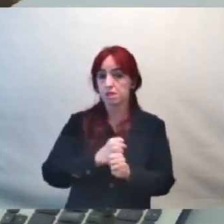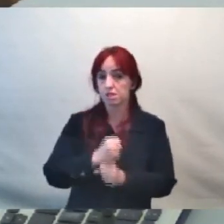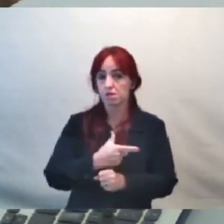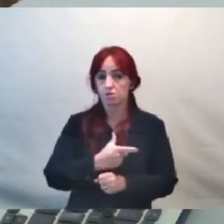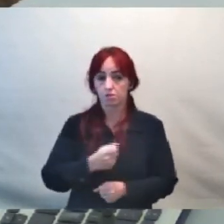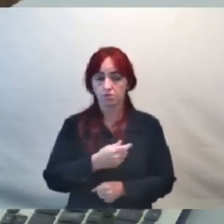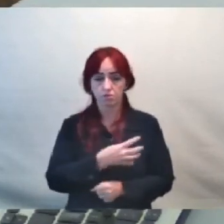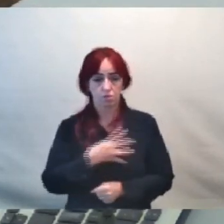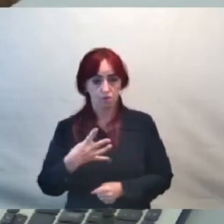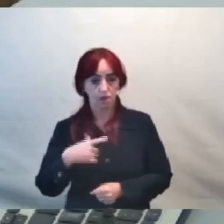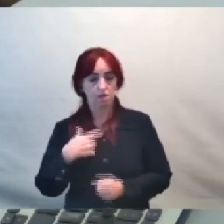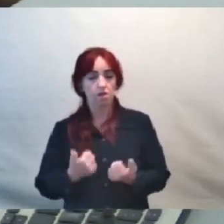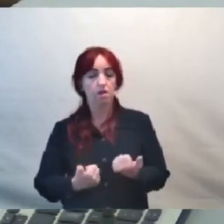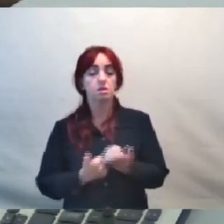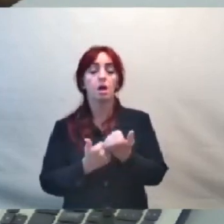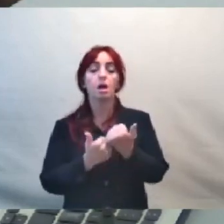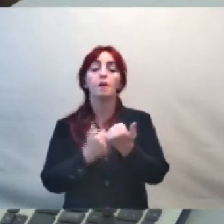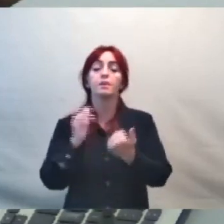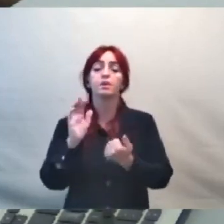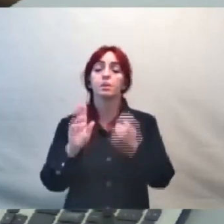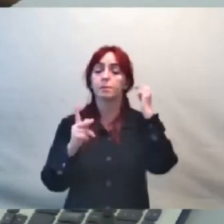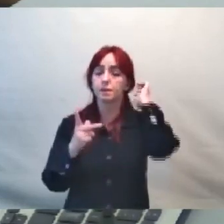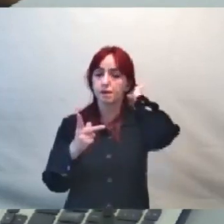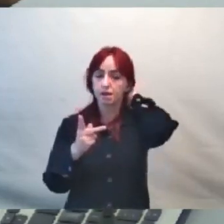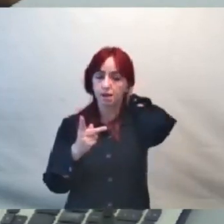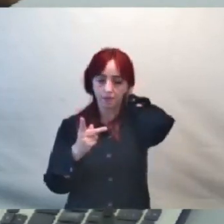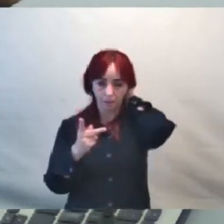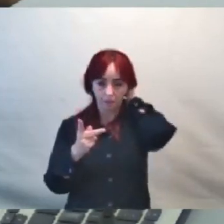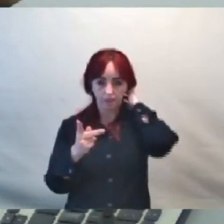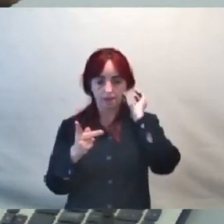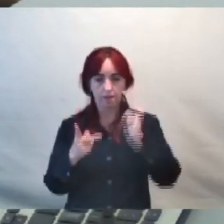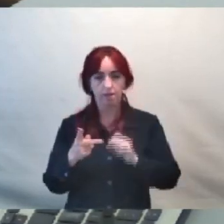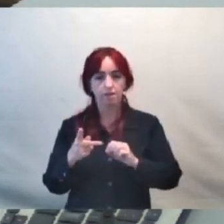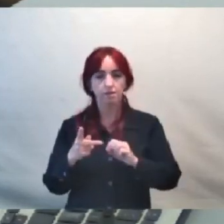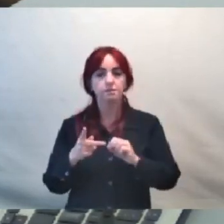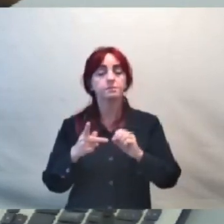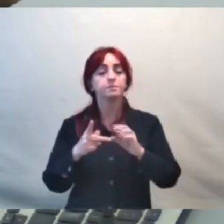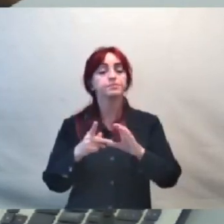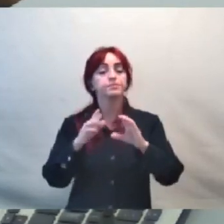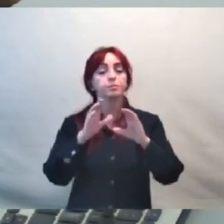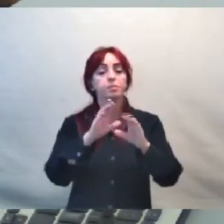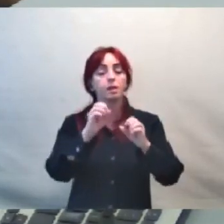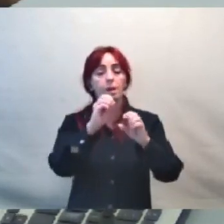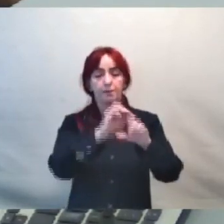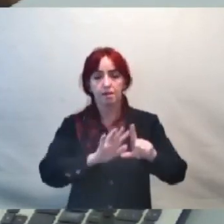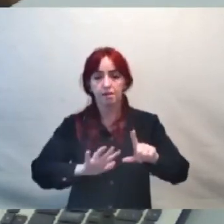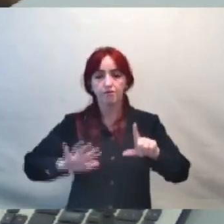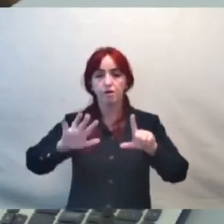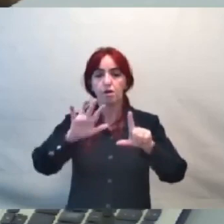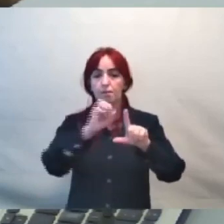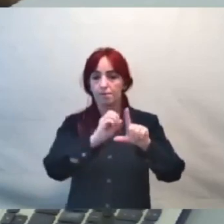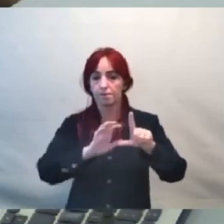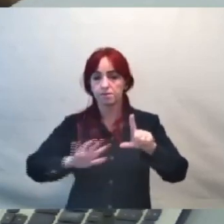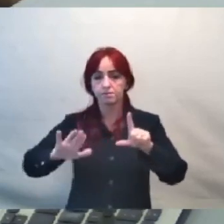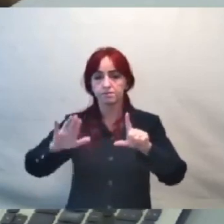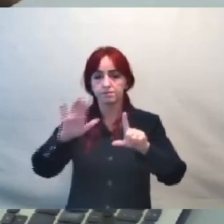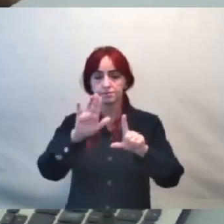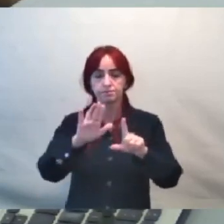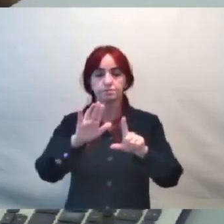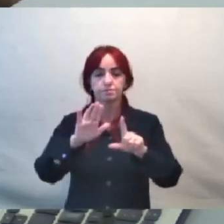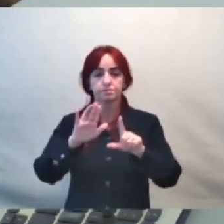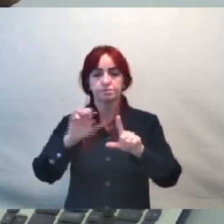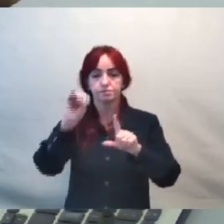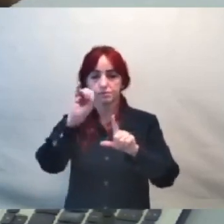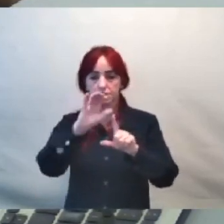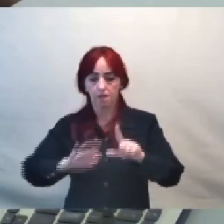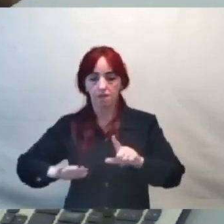apoiou a candidatura de Belo Horizonte à plataforma de governo aberto, né, uma plataforma internacional. Então, nós